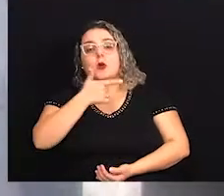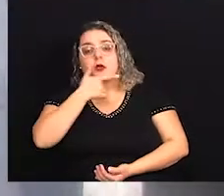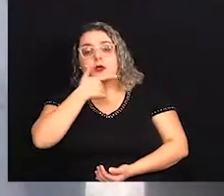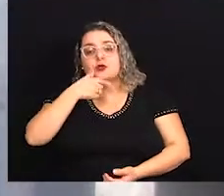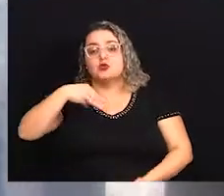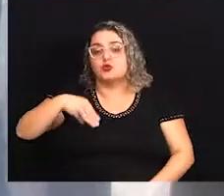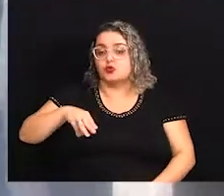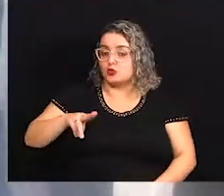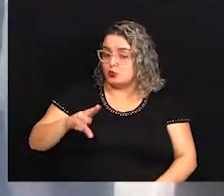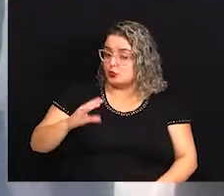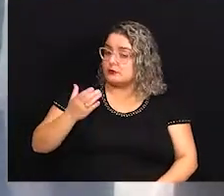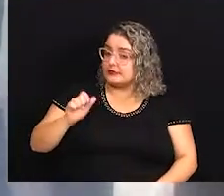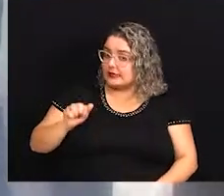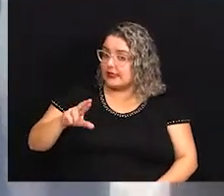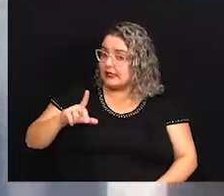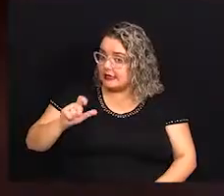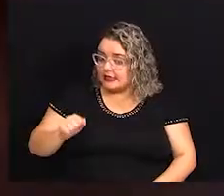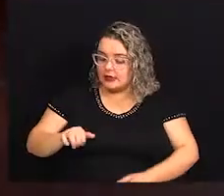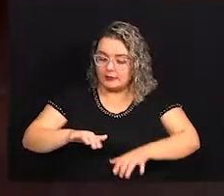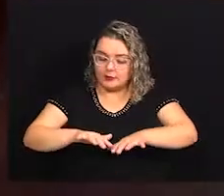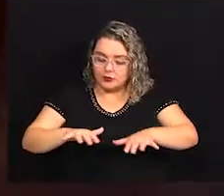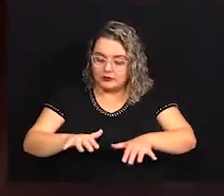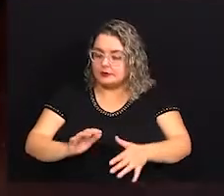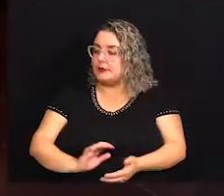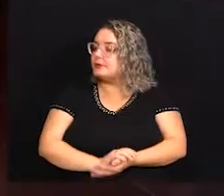Coloque o queijo mussarela por cima.